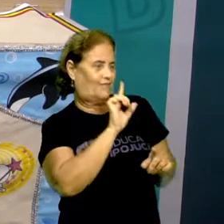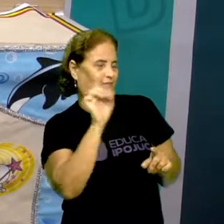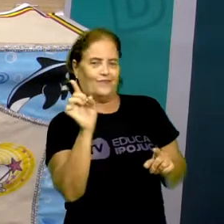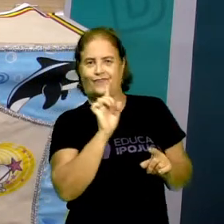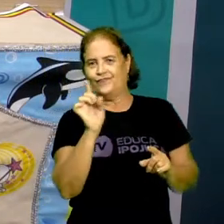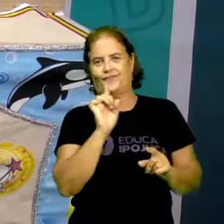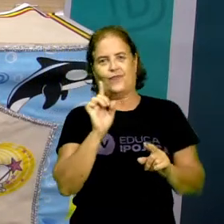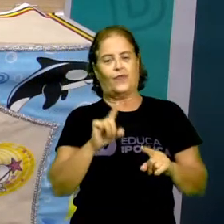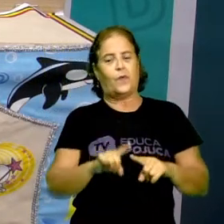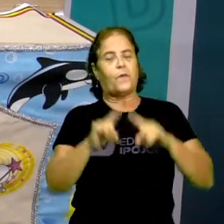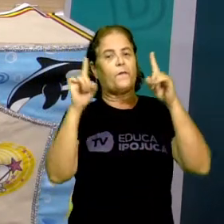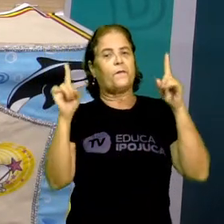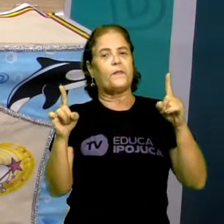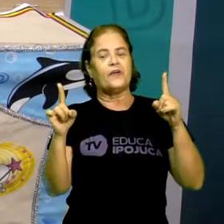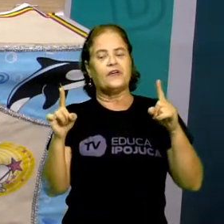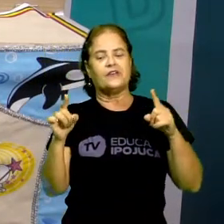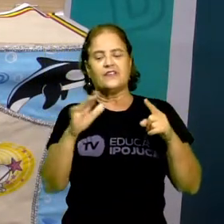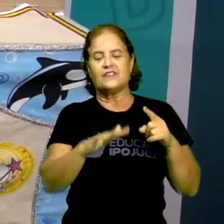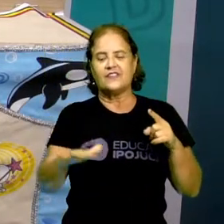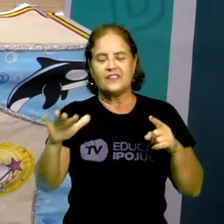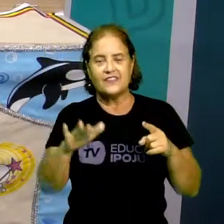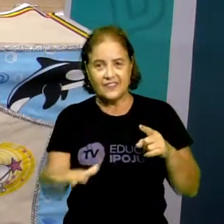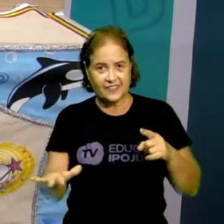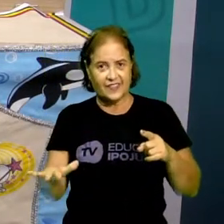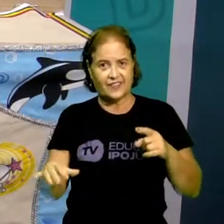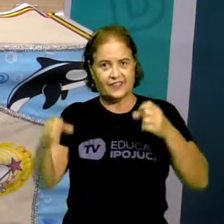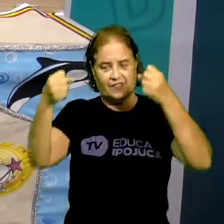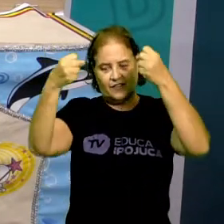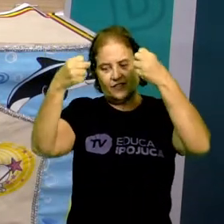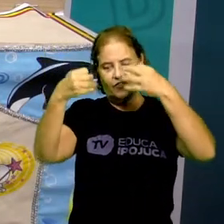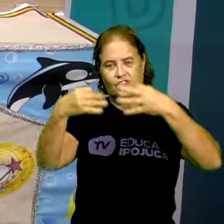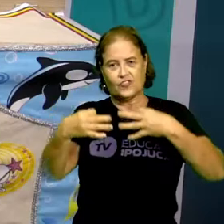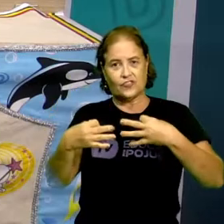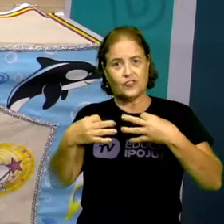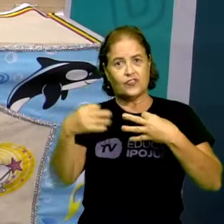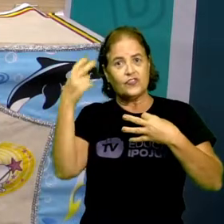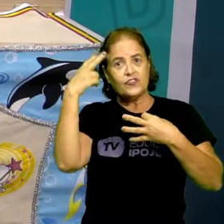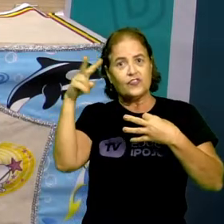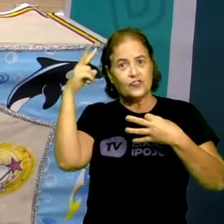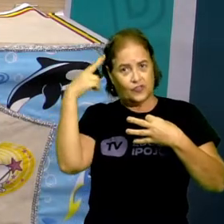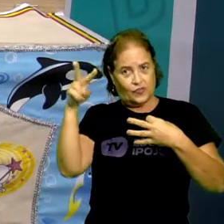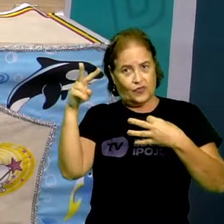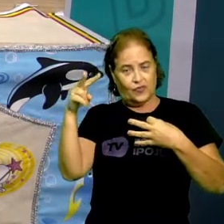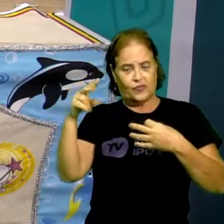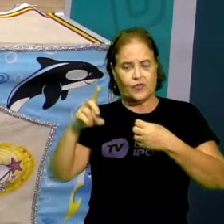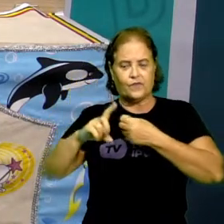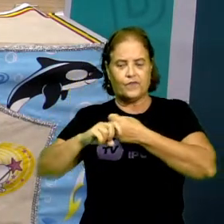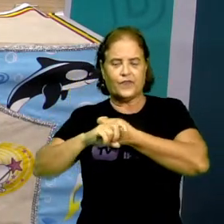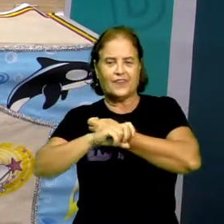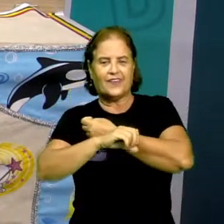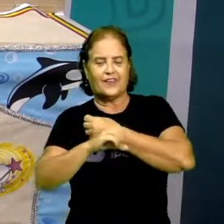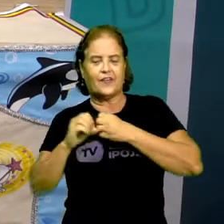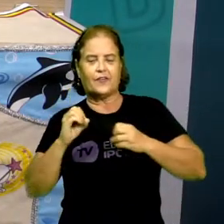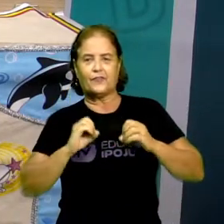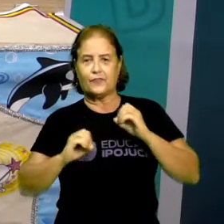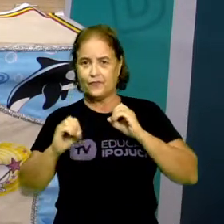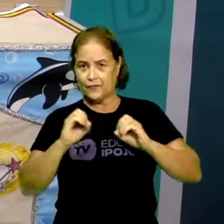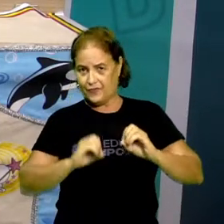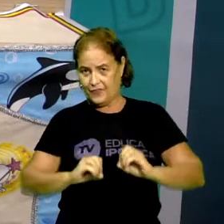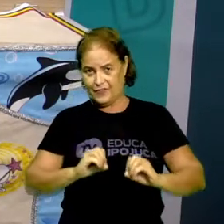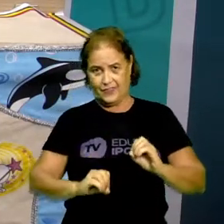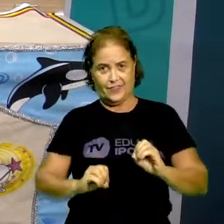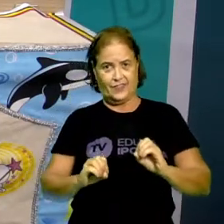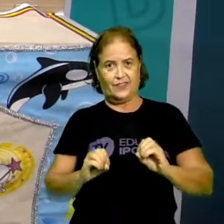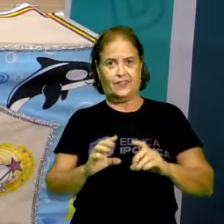Mas, criançada, a história é falando sobre a largata faceira, Leiturinha! Largata faceira? Isso